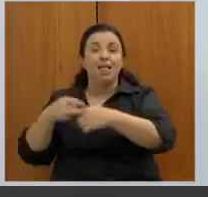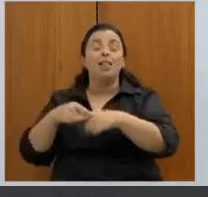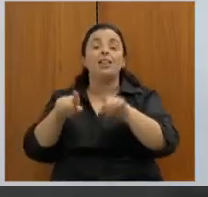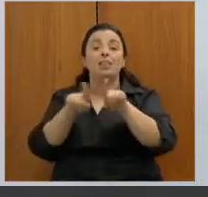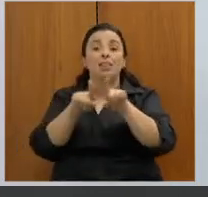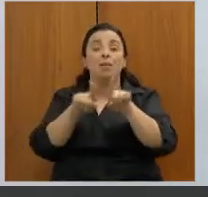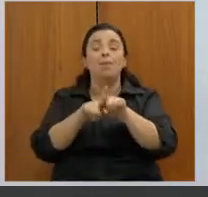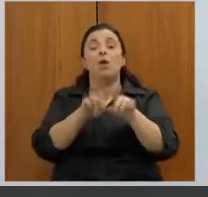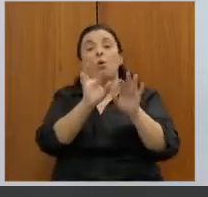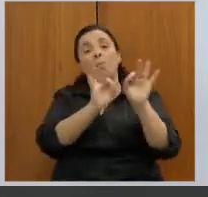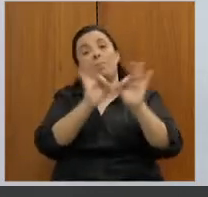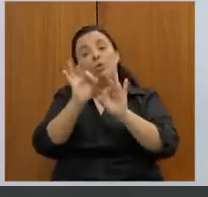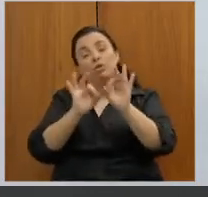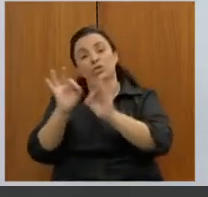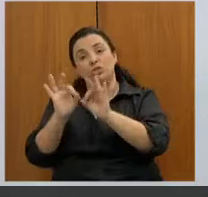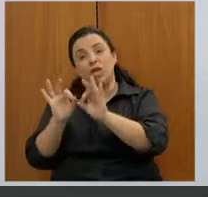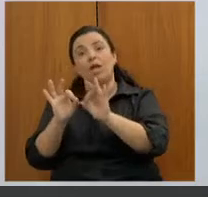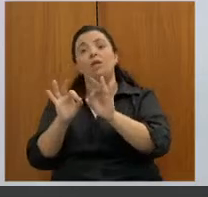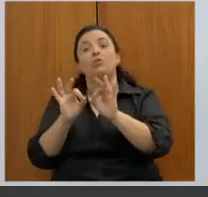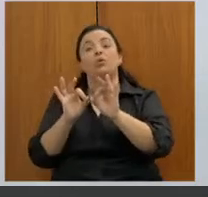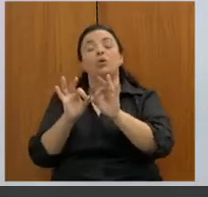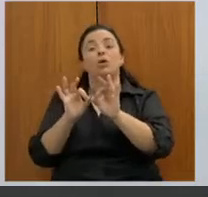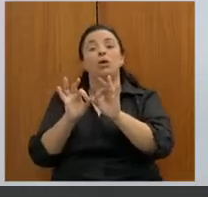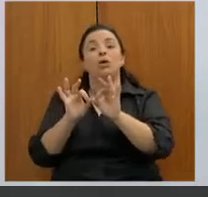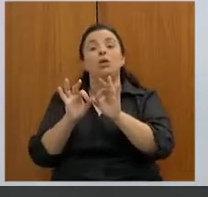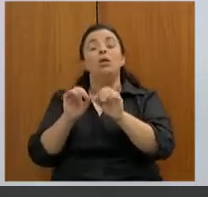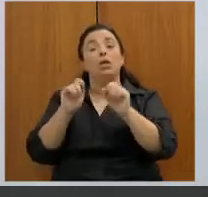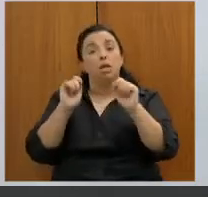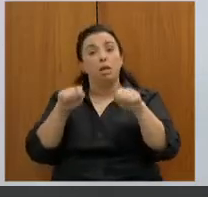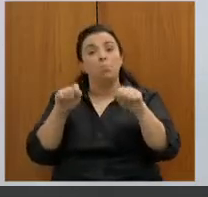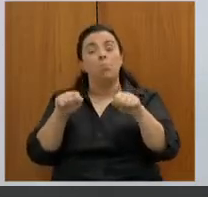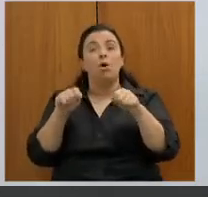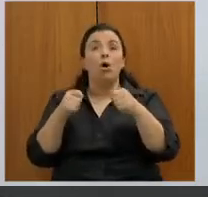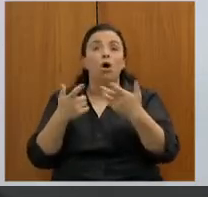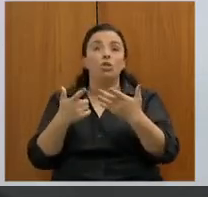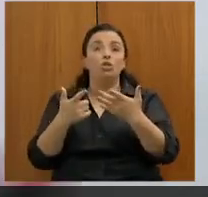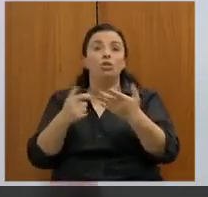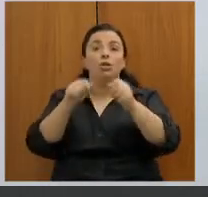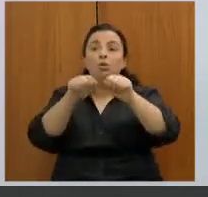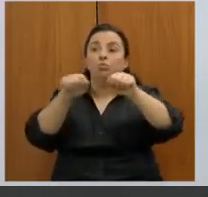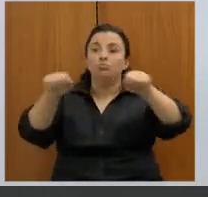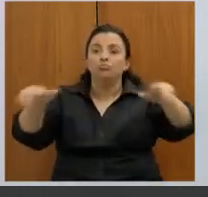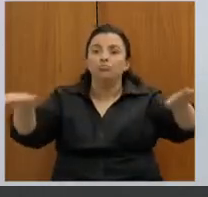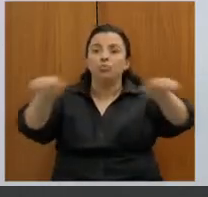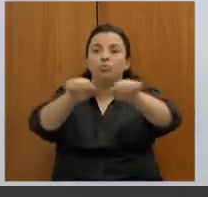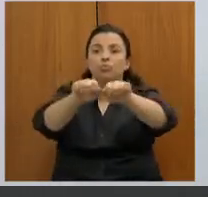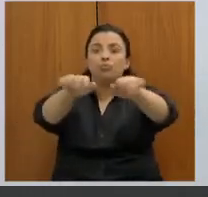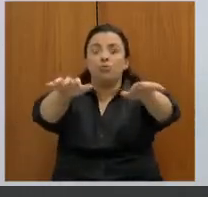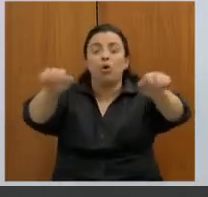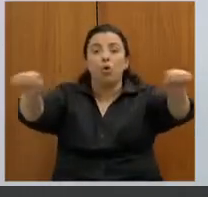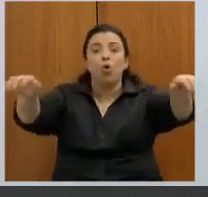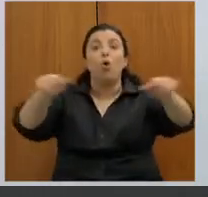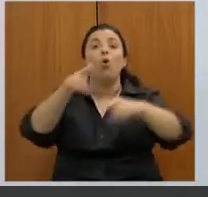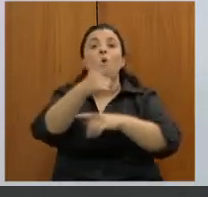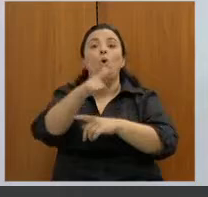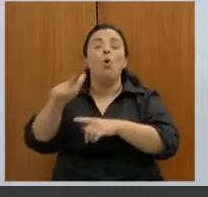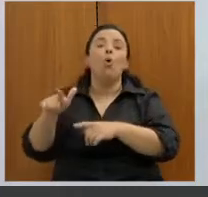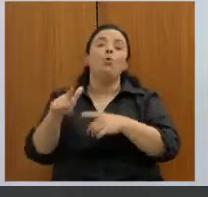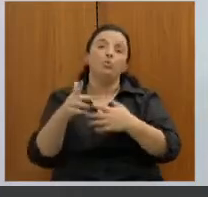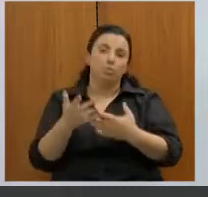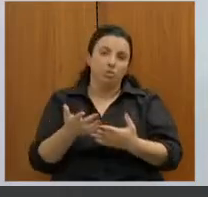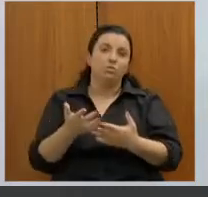façam esse projeto piloto que pode virar algo extensiva a todas as outras comarcas de mim bom